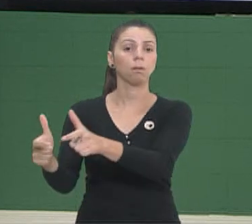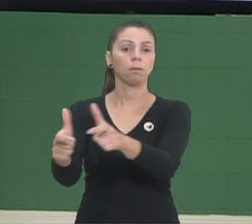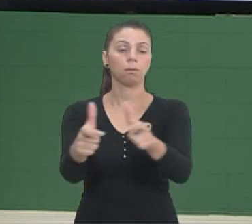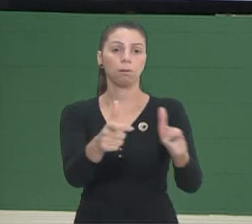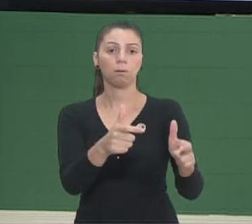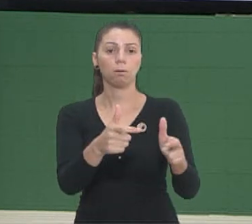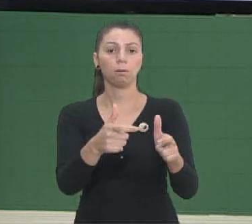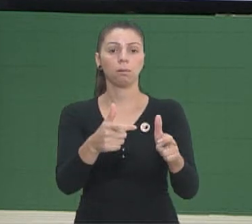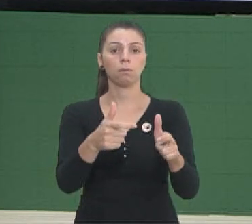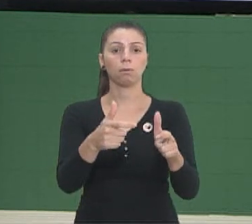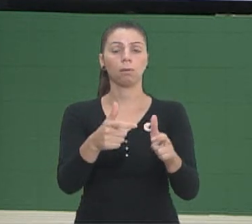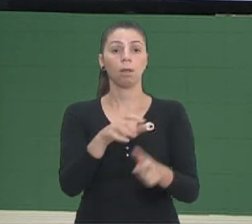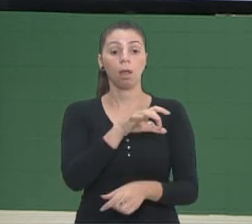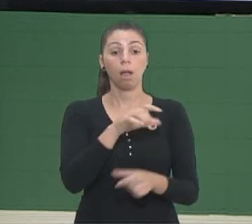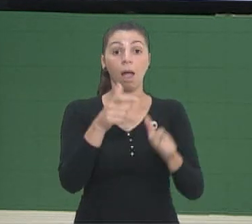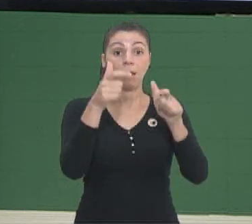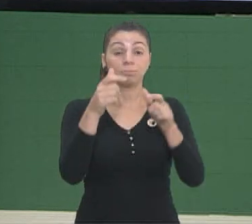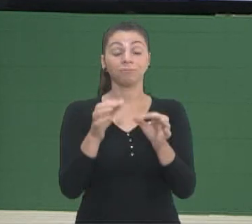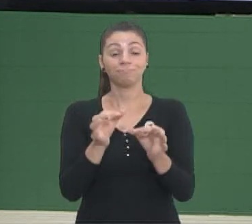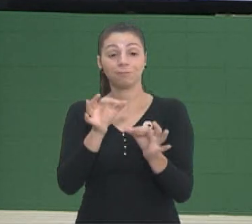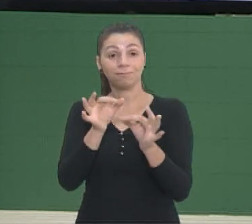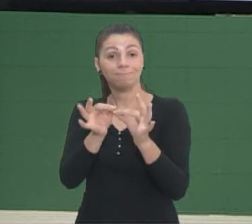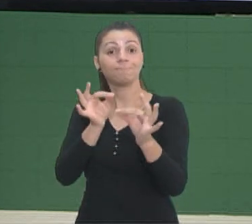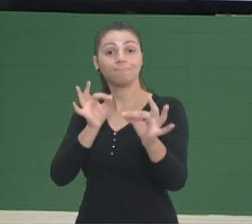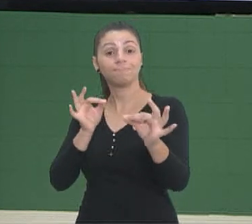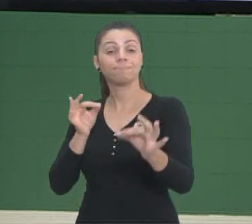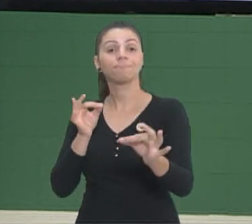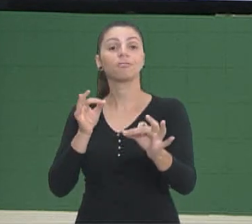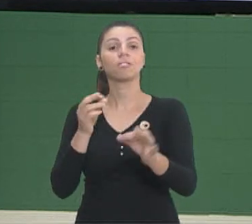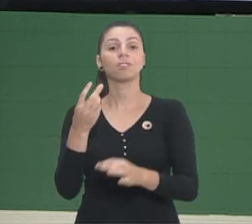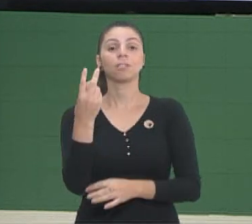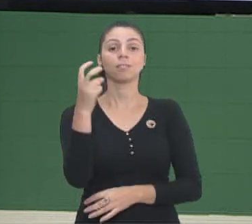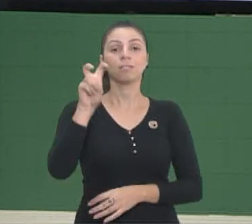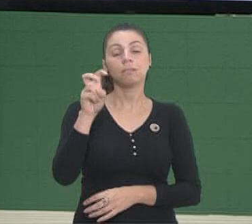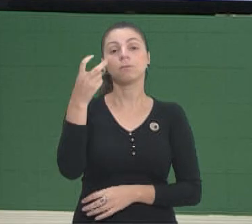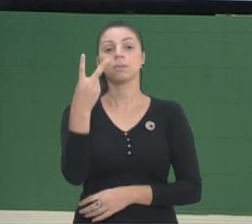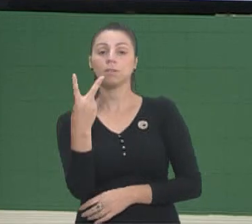52,40 habitantes a cada quilômetro quadrado, sendo o